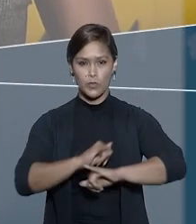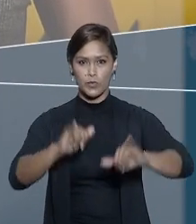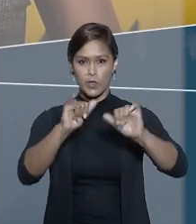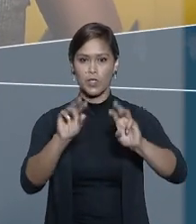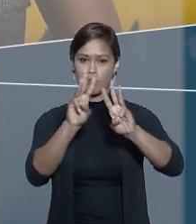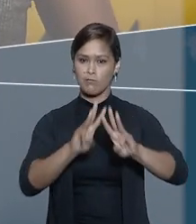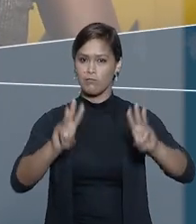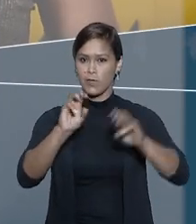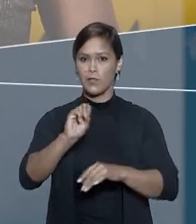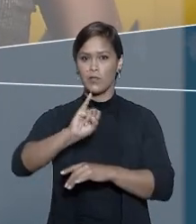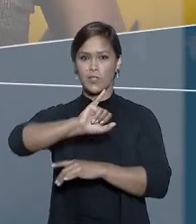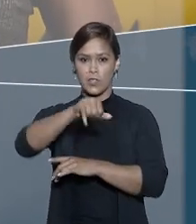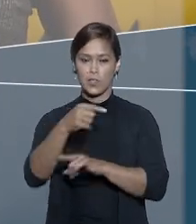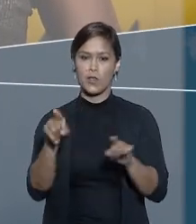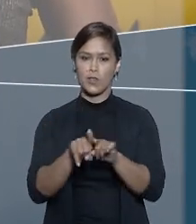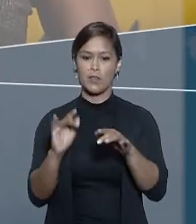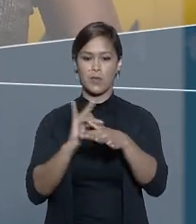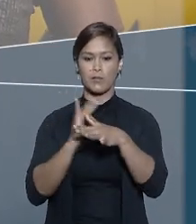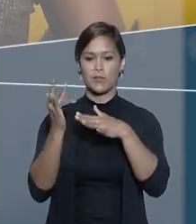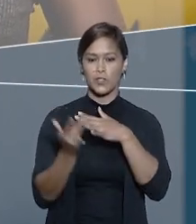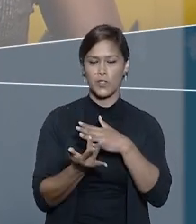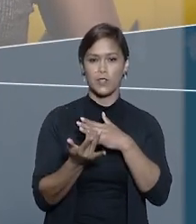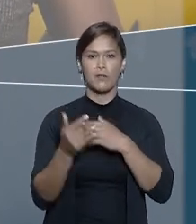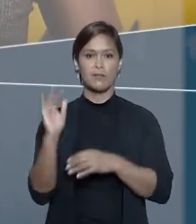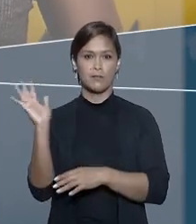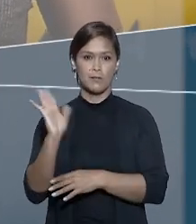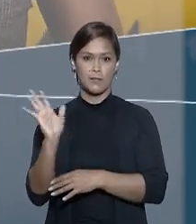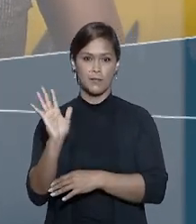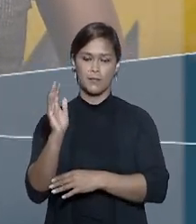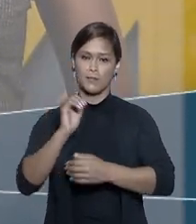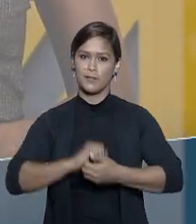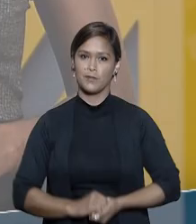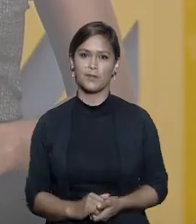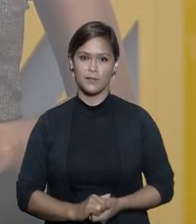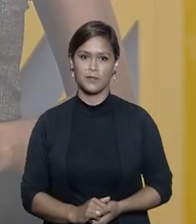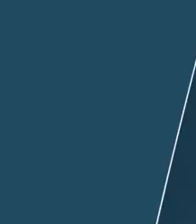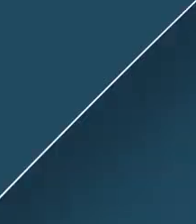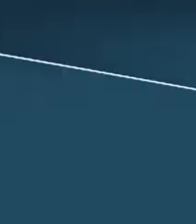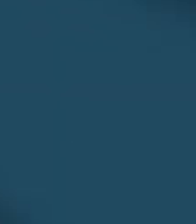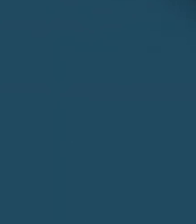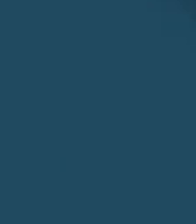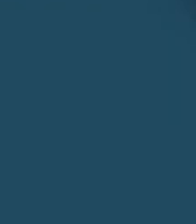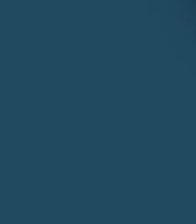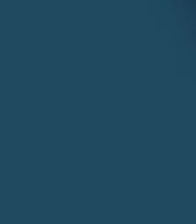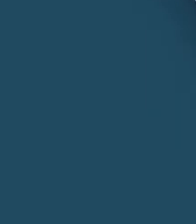outras notícias no site do STJ e nas nossas redes sociais. Até a próxima!